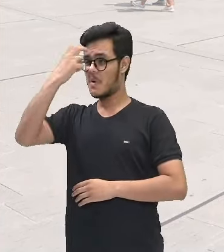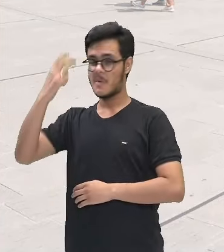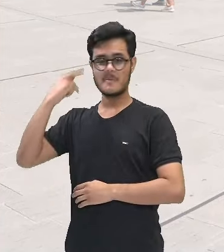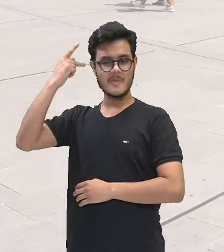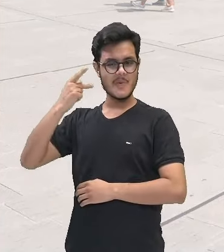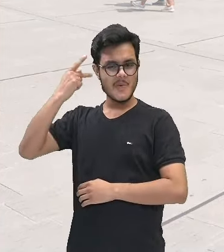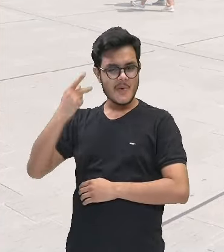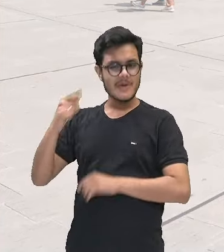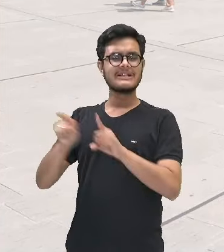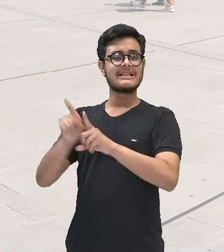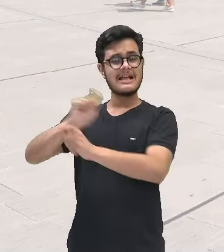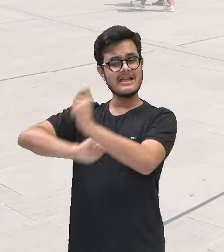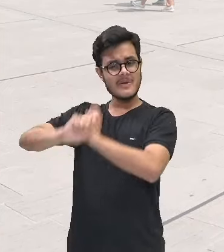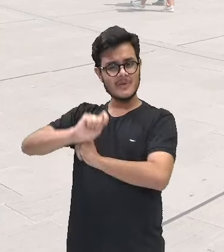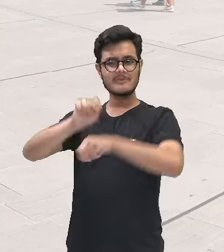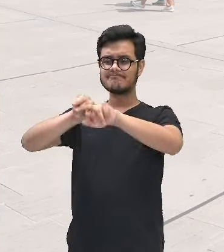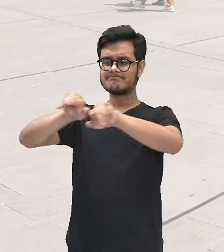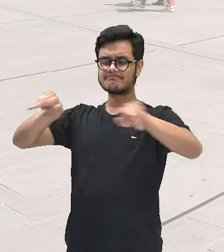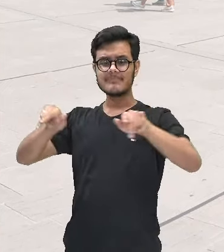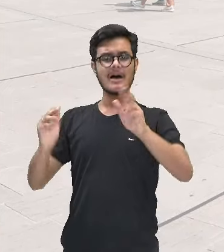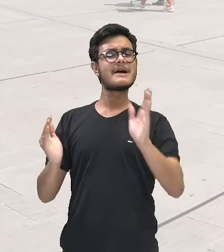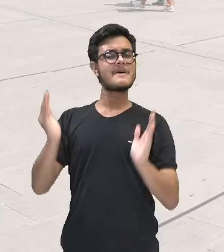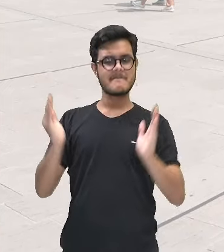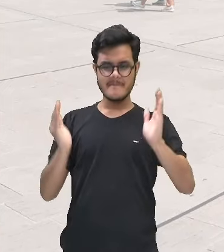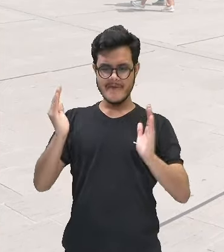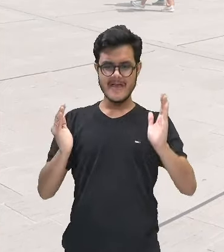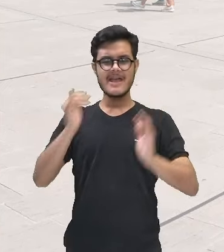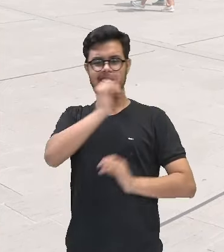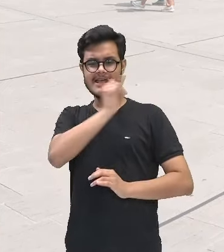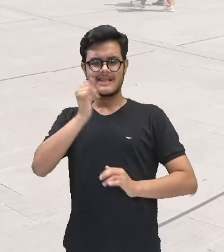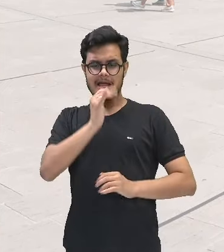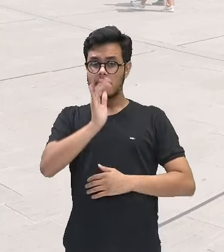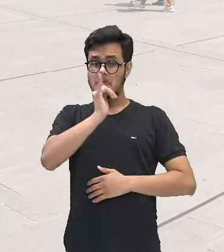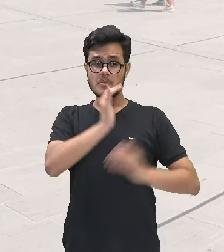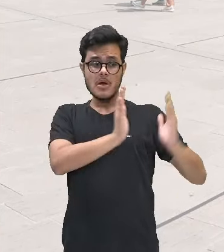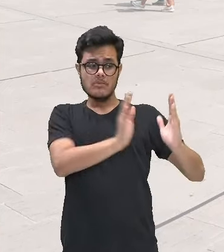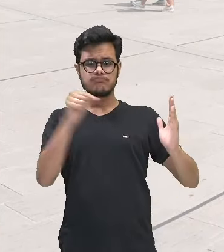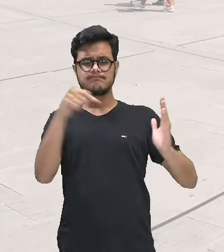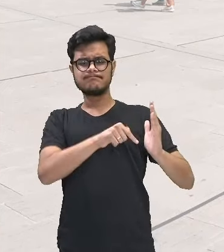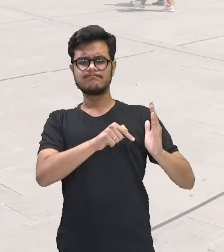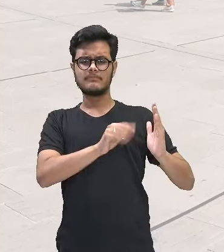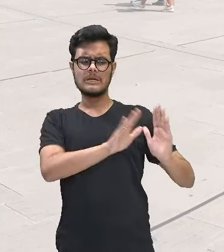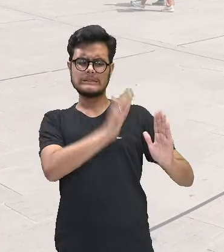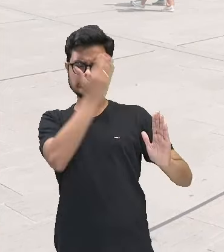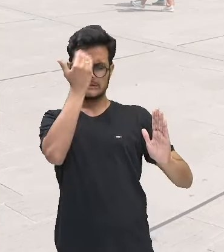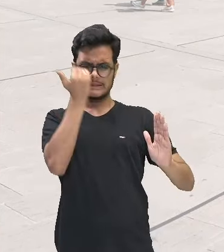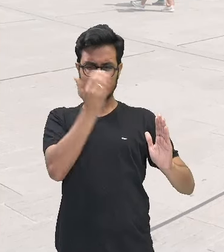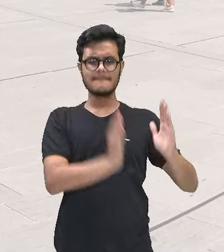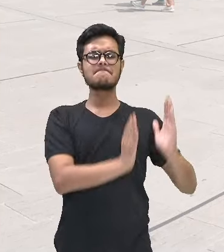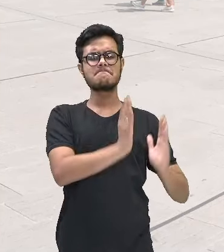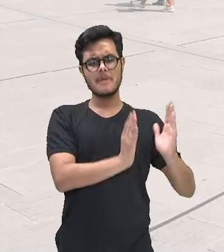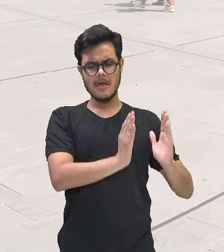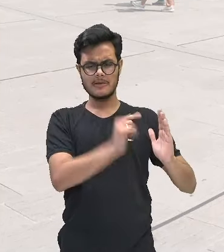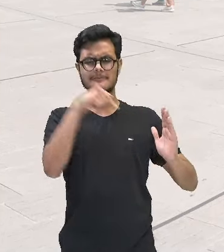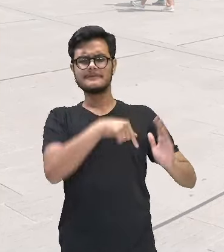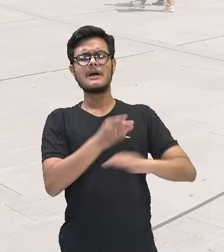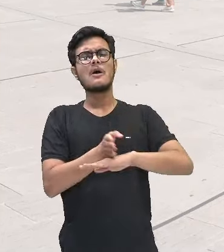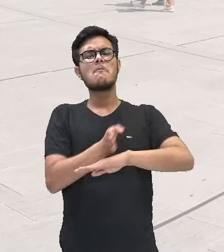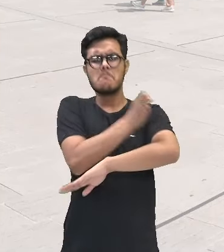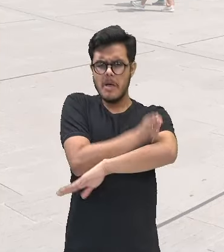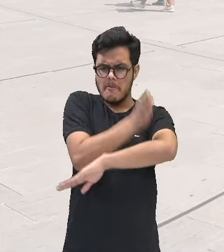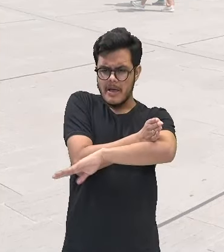política, a economia que estava adormecida, teoricamente, durante ali o período